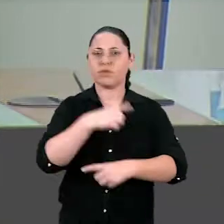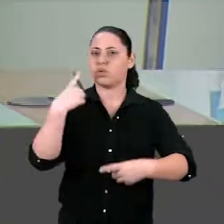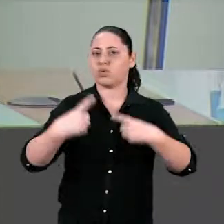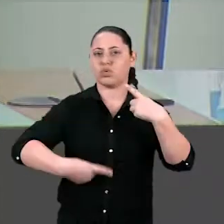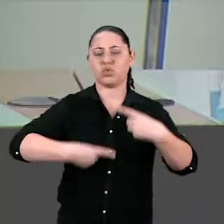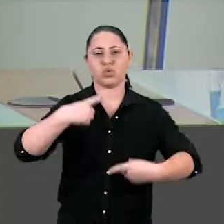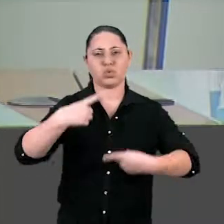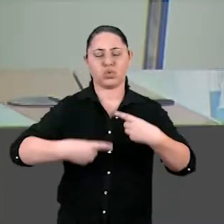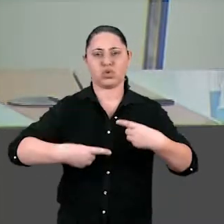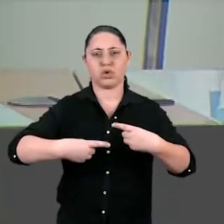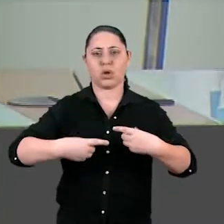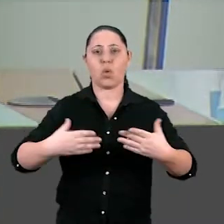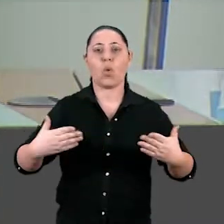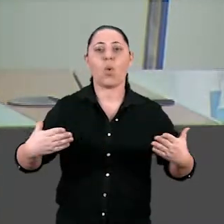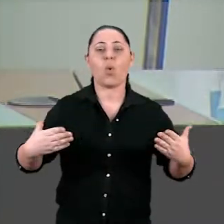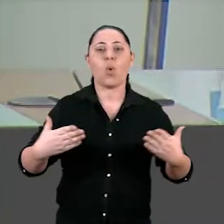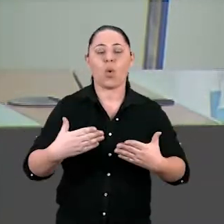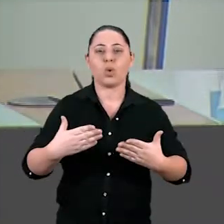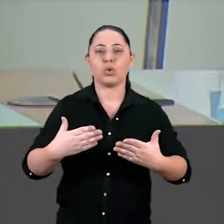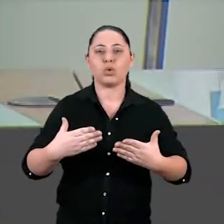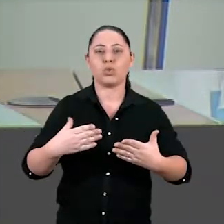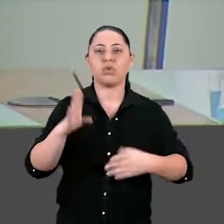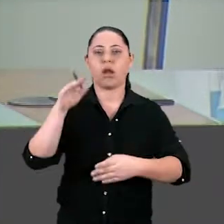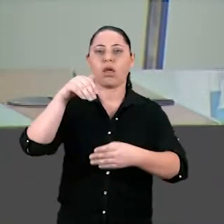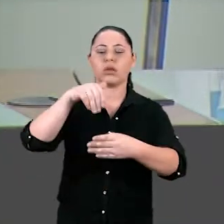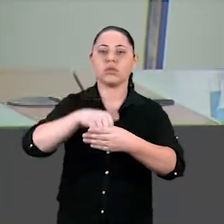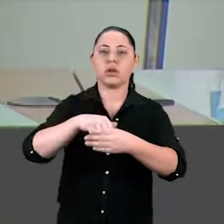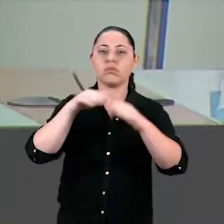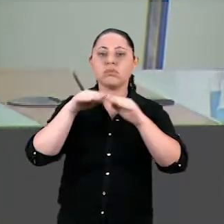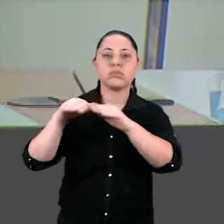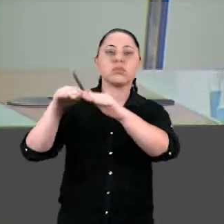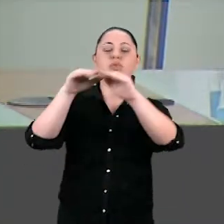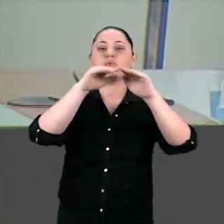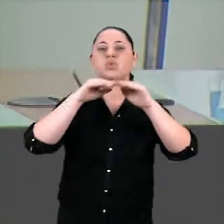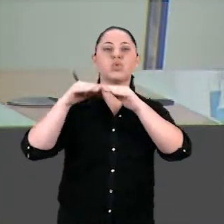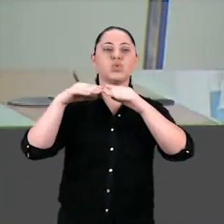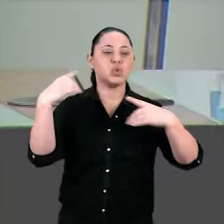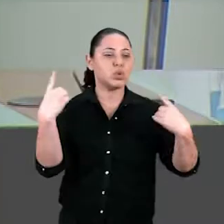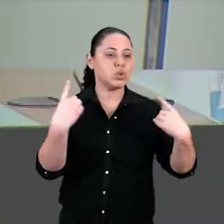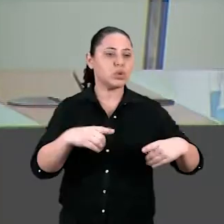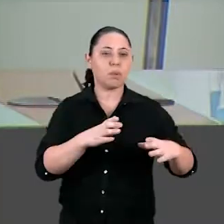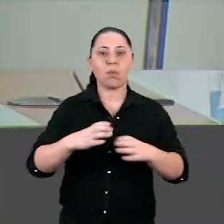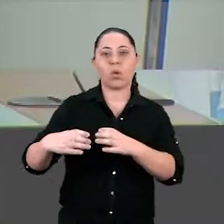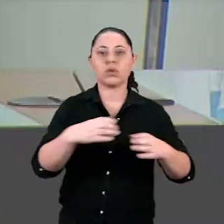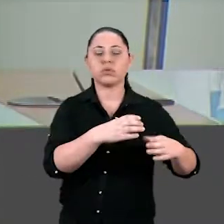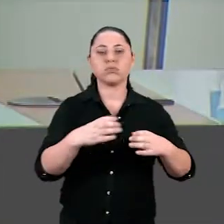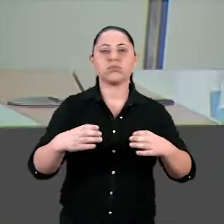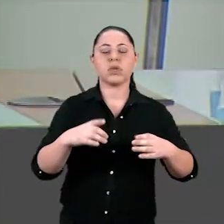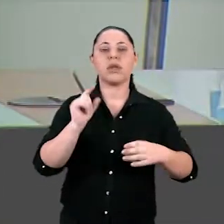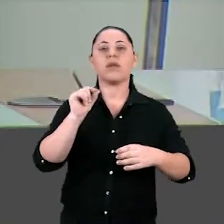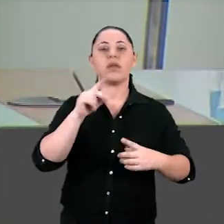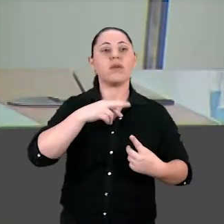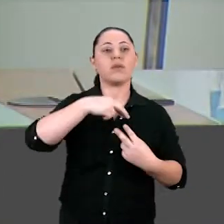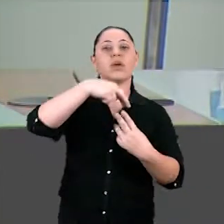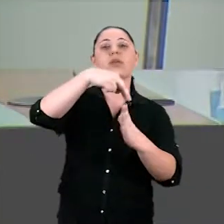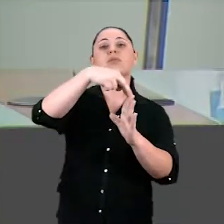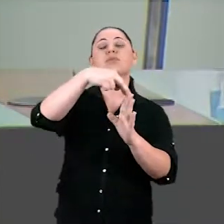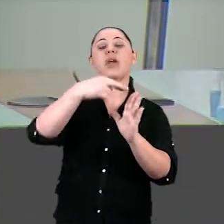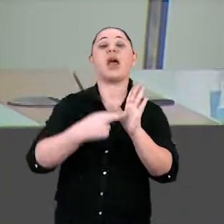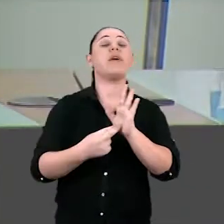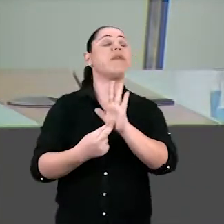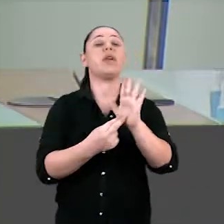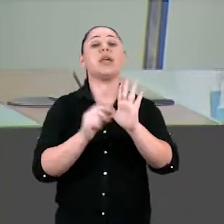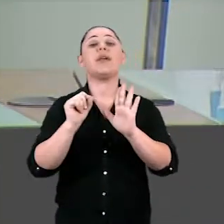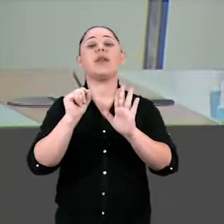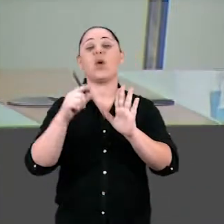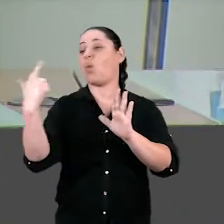mundo contemporâneo eleição, democracia, disputa de espaço, quem efetivamente representará um ou outro grupo, se